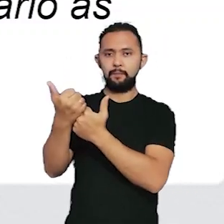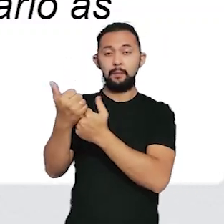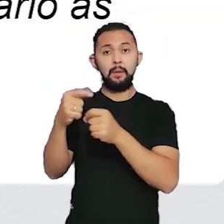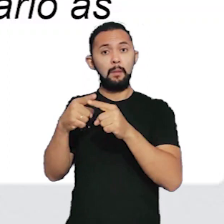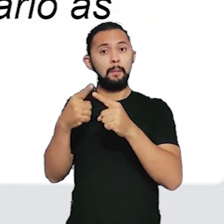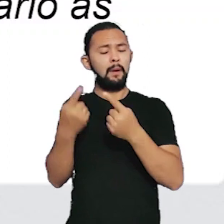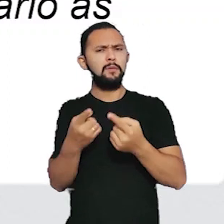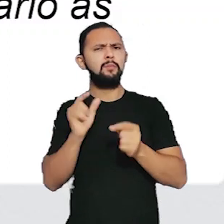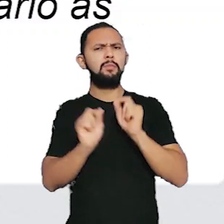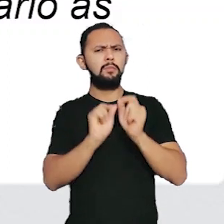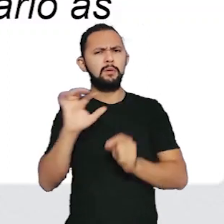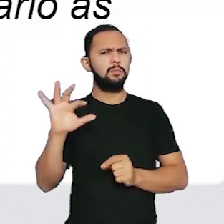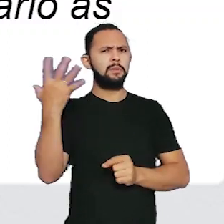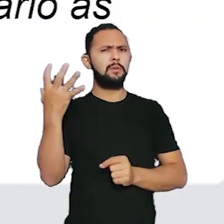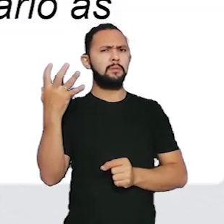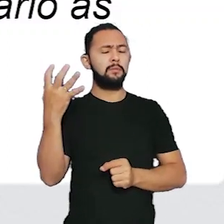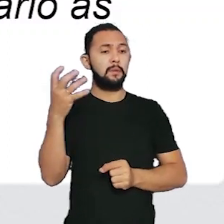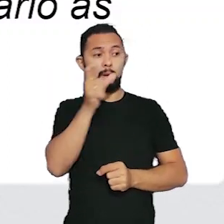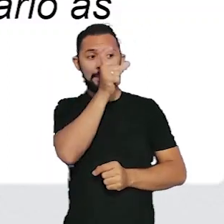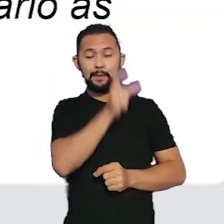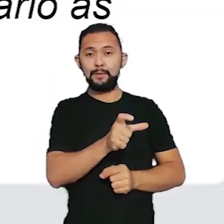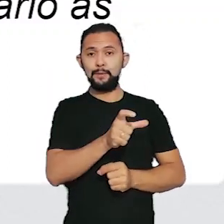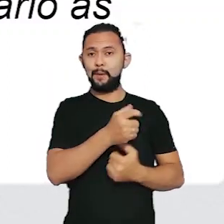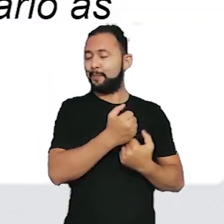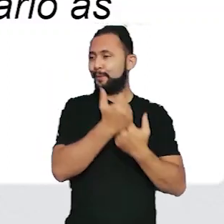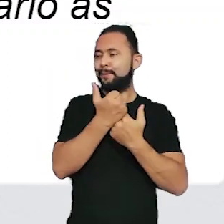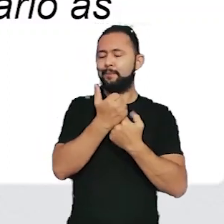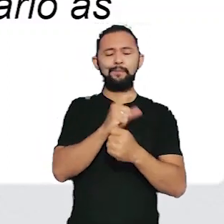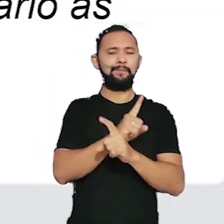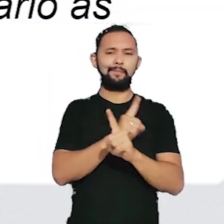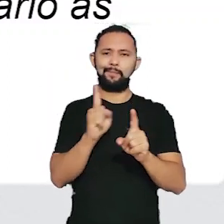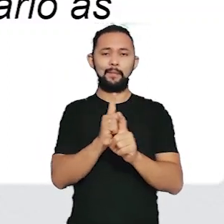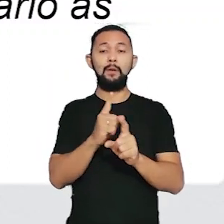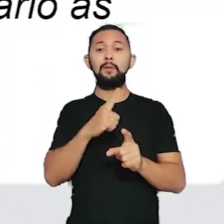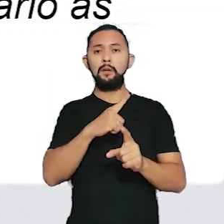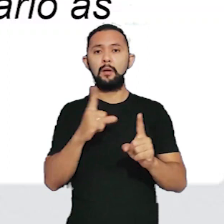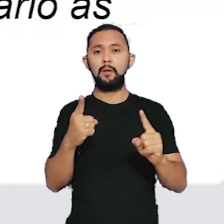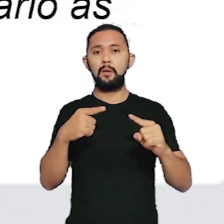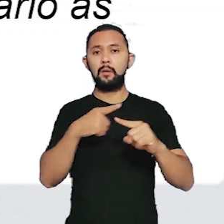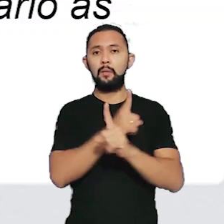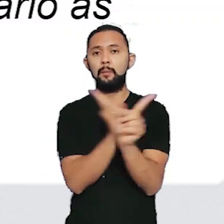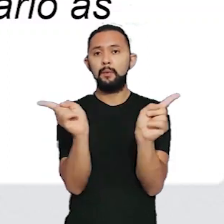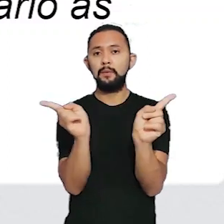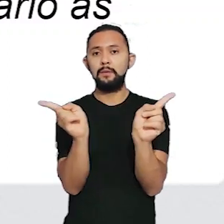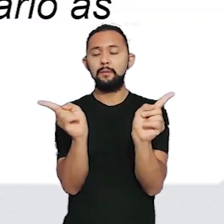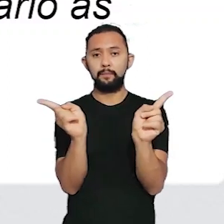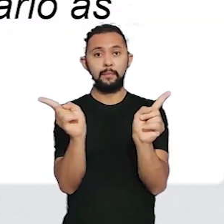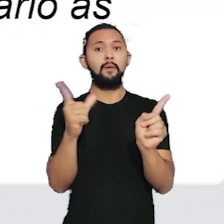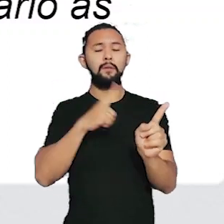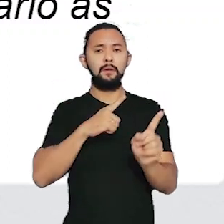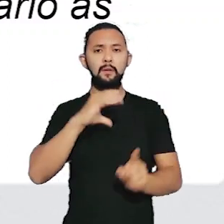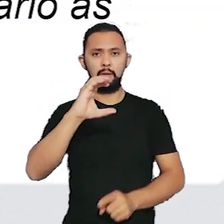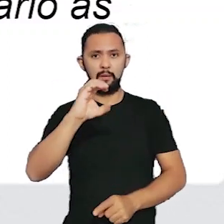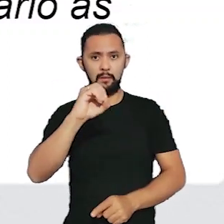se posicionou contra, tá? Então houve também aí uma oposição, houve aí uma